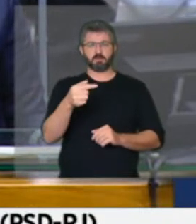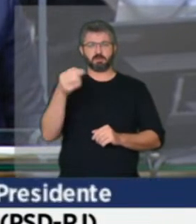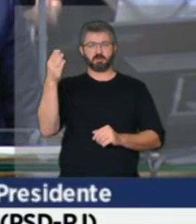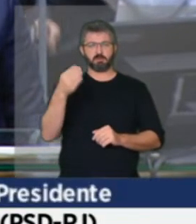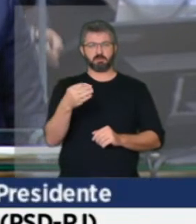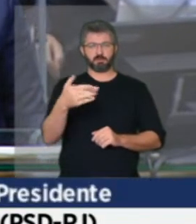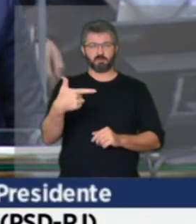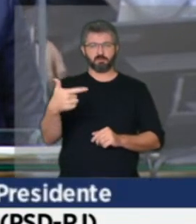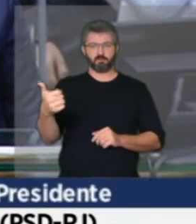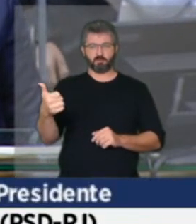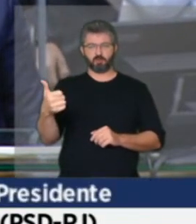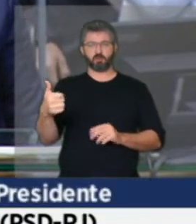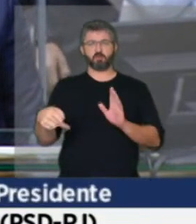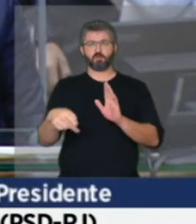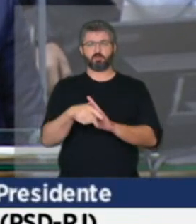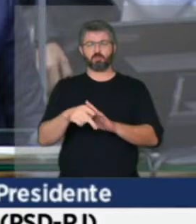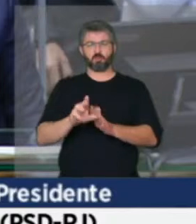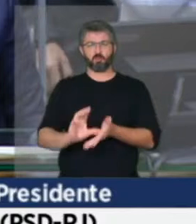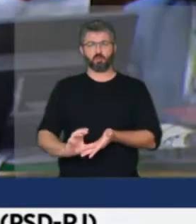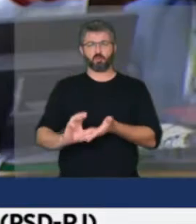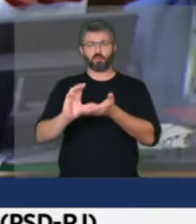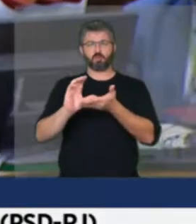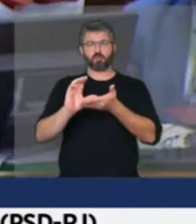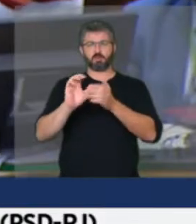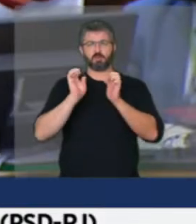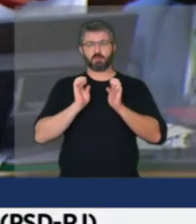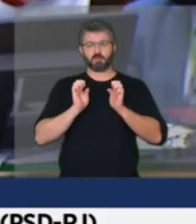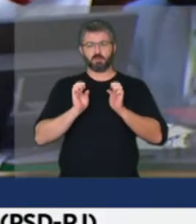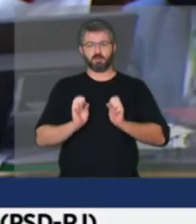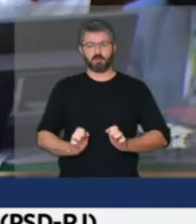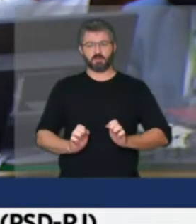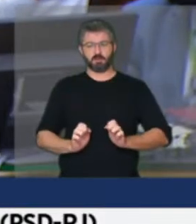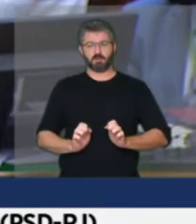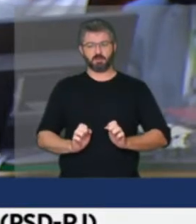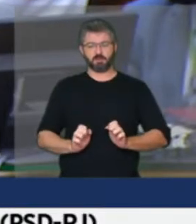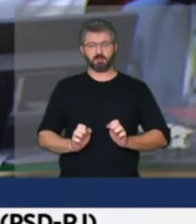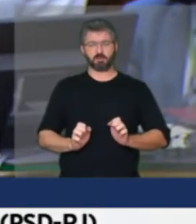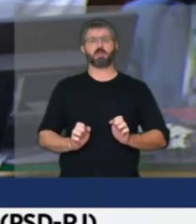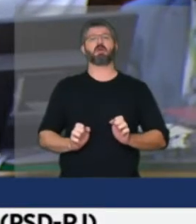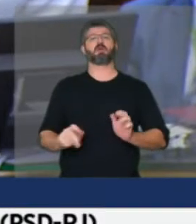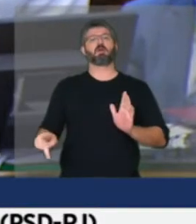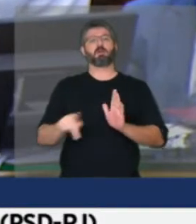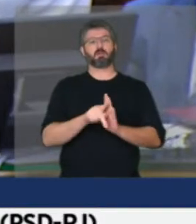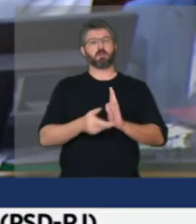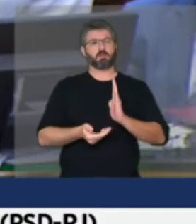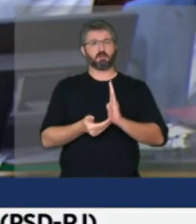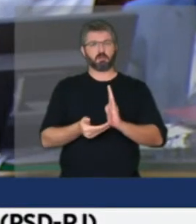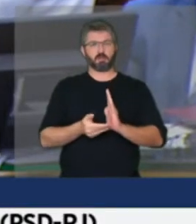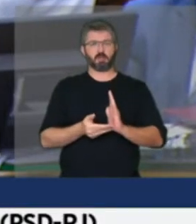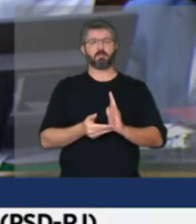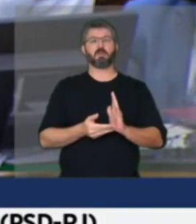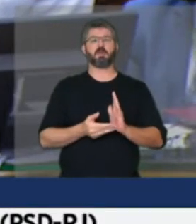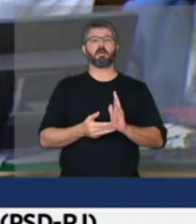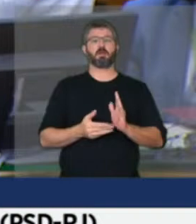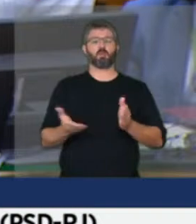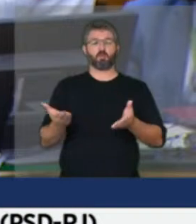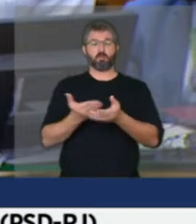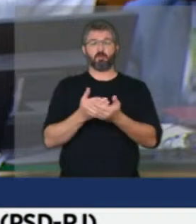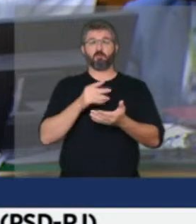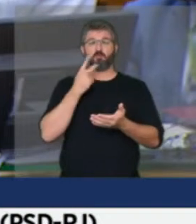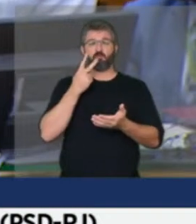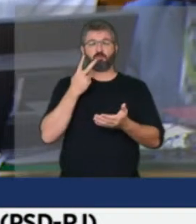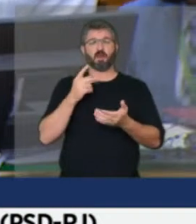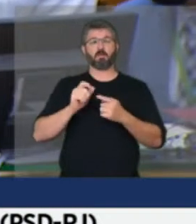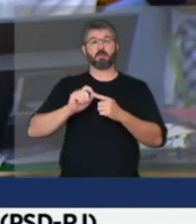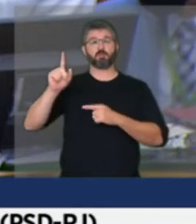21, oferecido pelo Conselho de Ética e decoro parlamentar, que conclui pela perda de